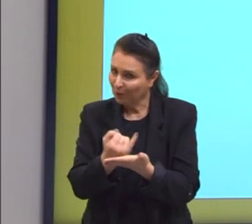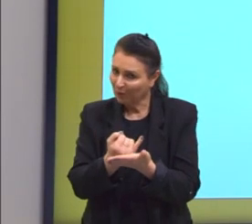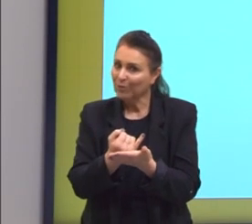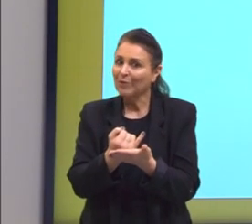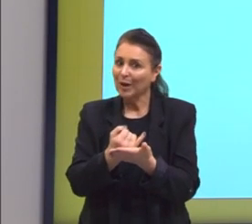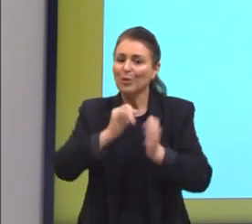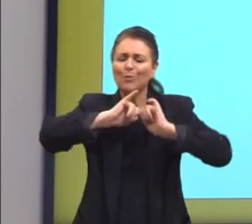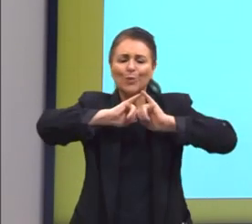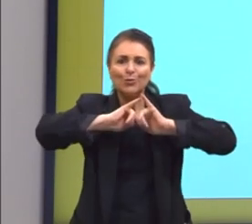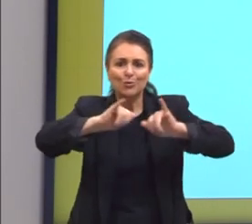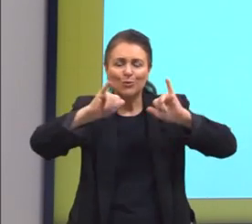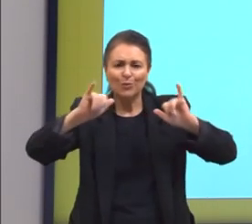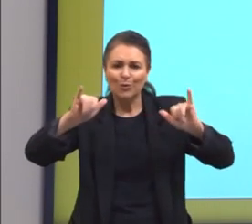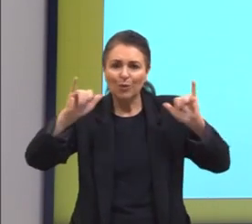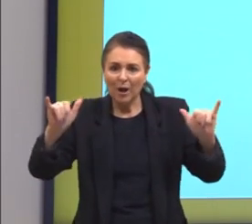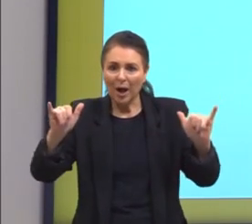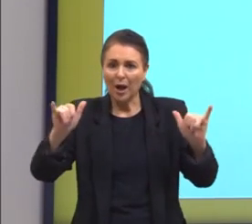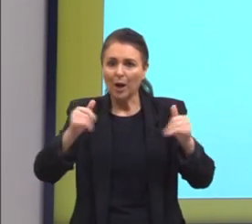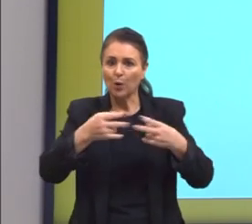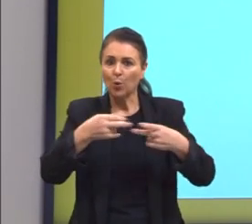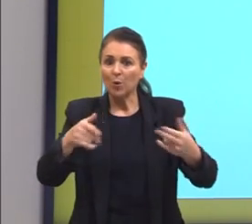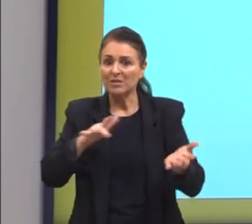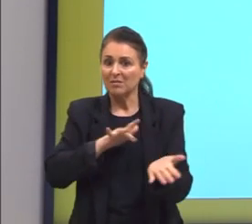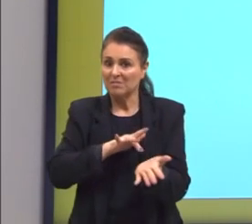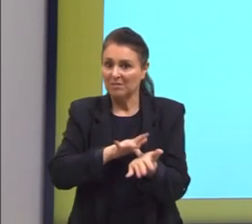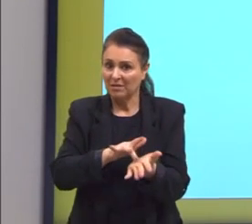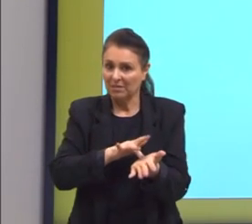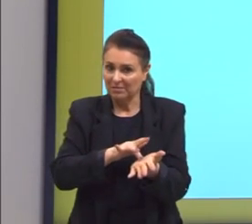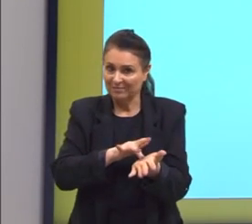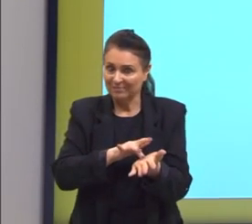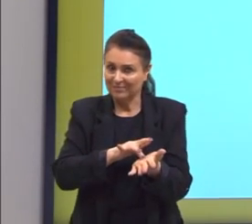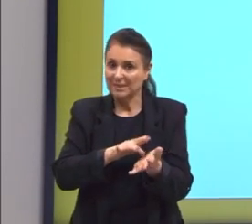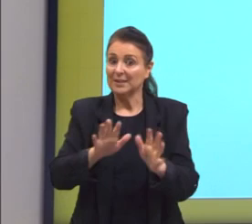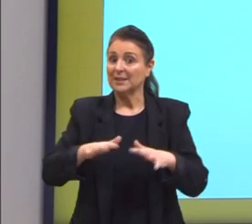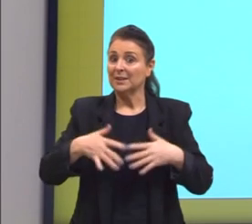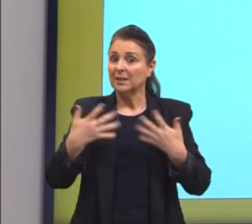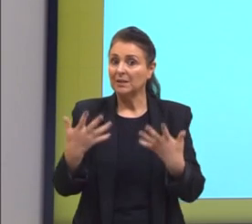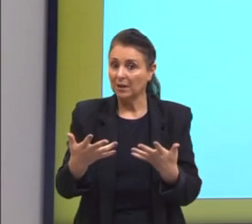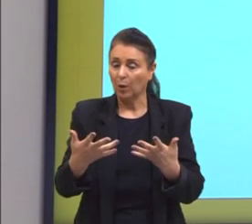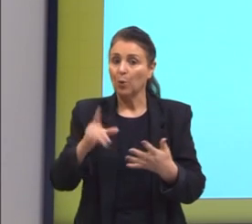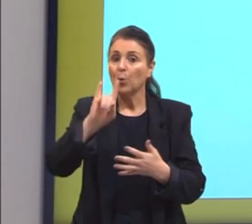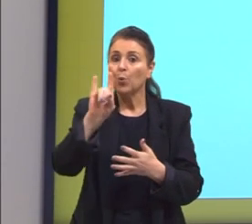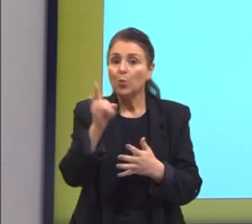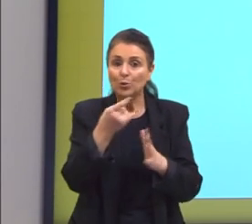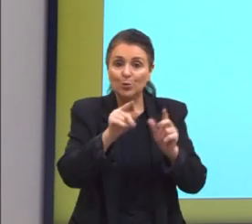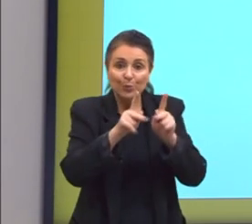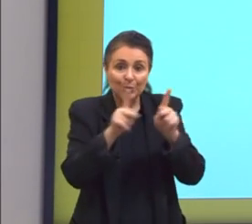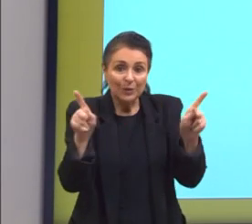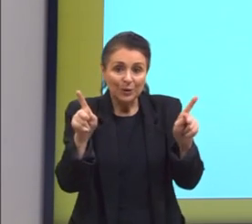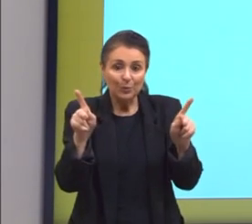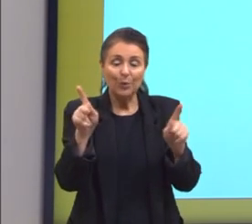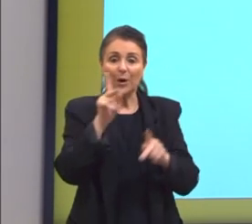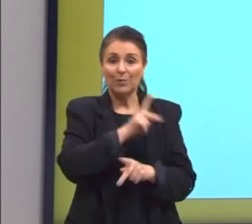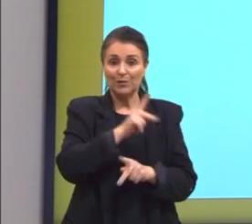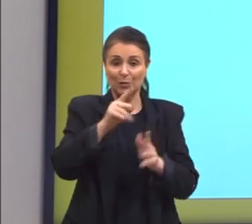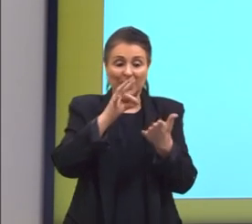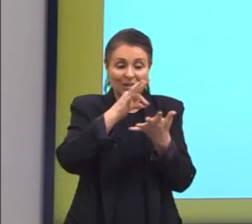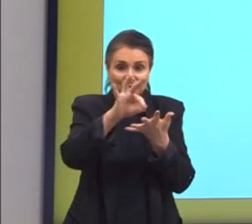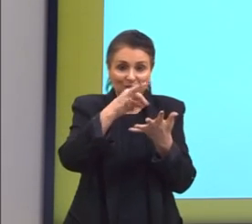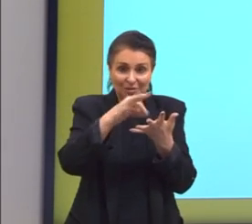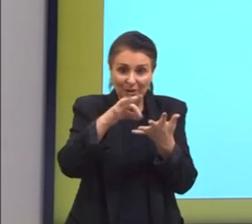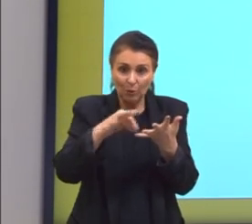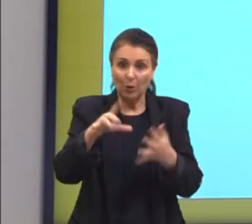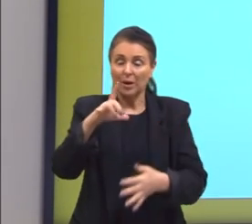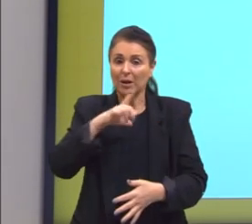divulgar propagandas enganosas em muitos casos então o último período foi o que eu destaquei nesse parágrafo e